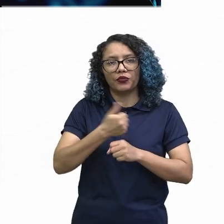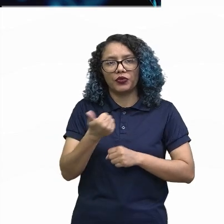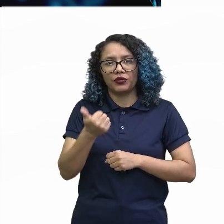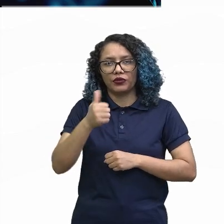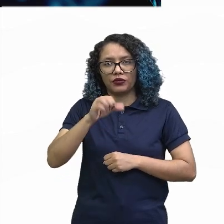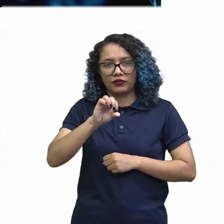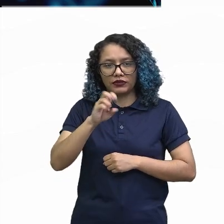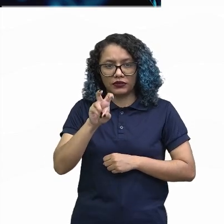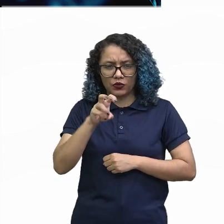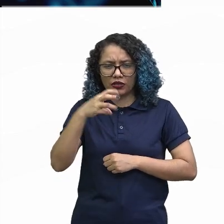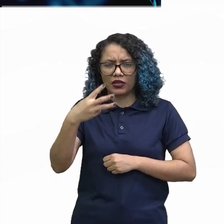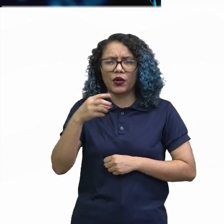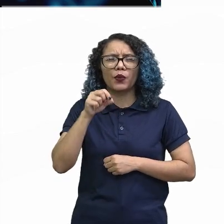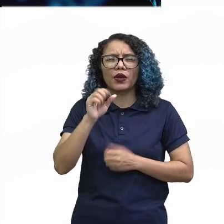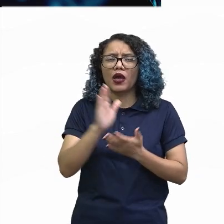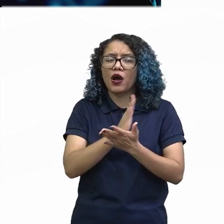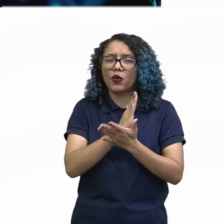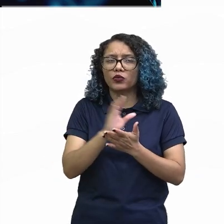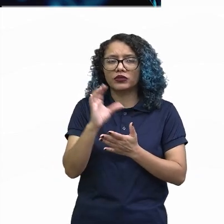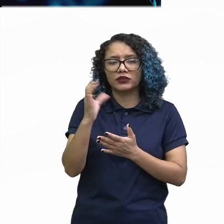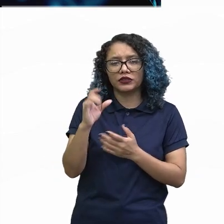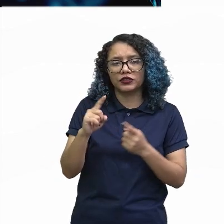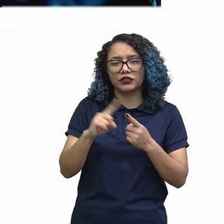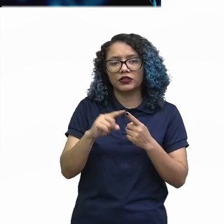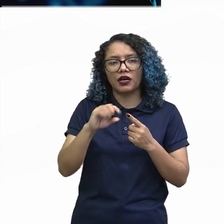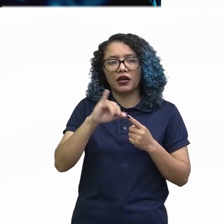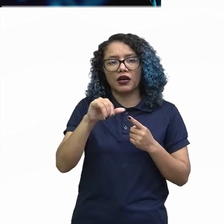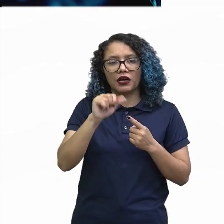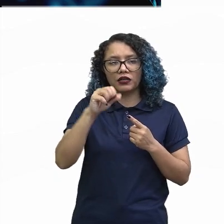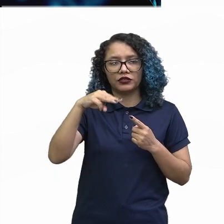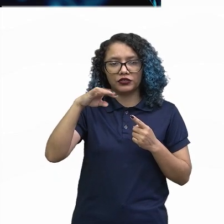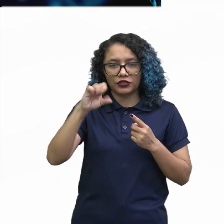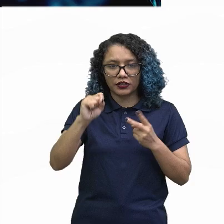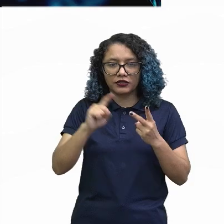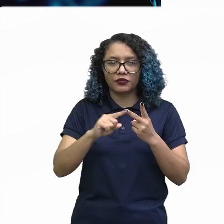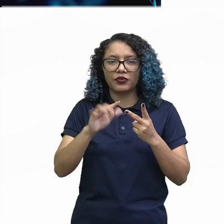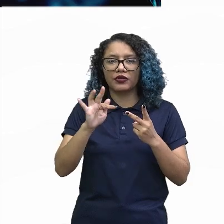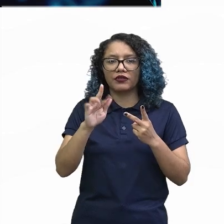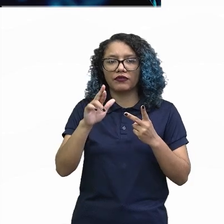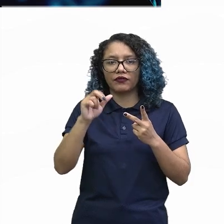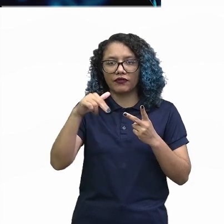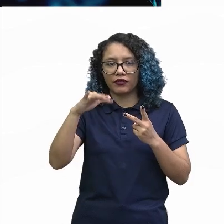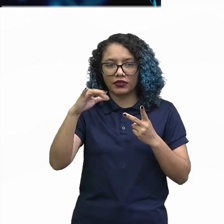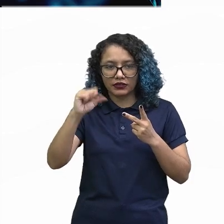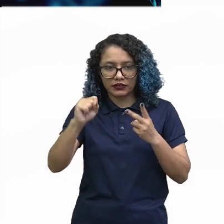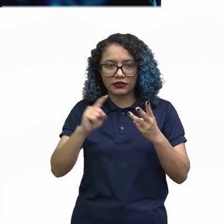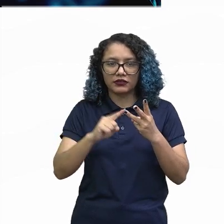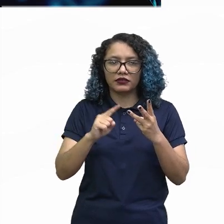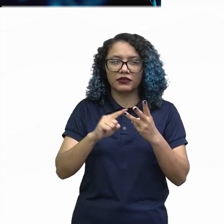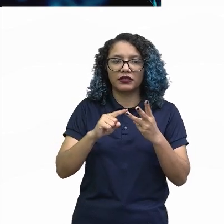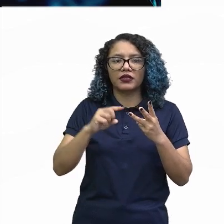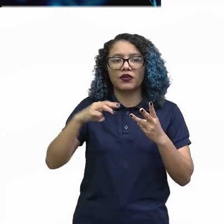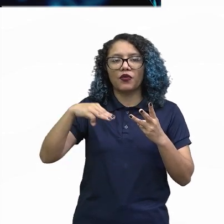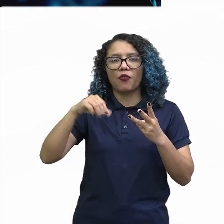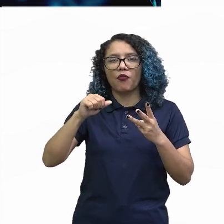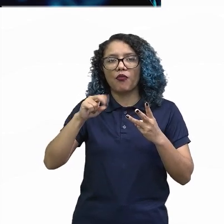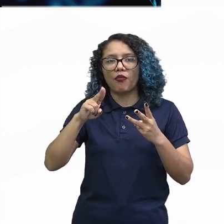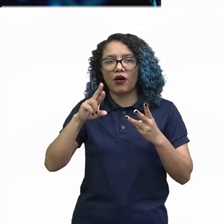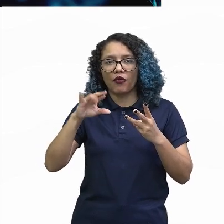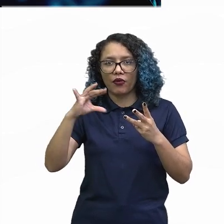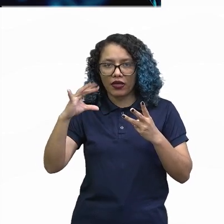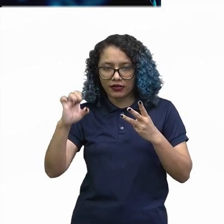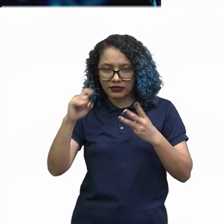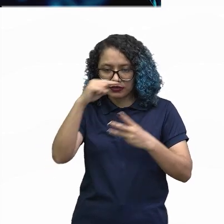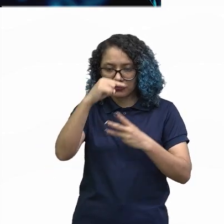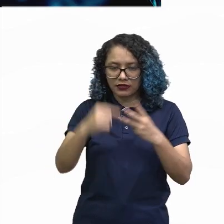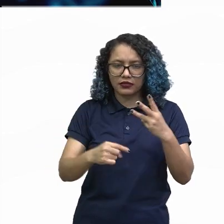1953, alguns cientistas, né, como James Watson, Francis Crick, Maurice Wilkes,